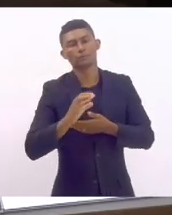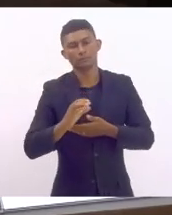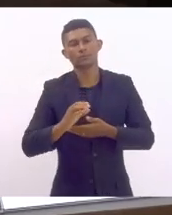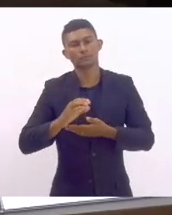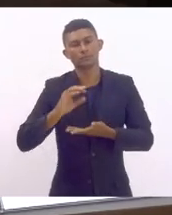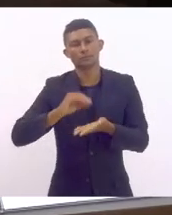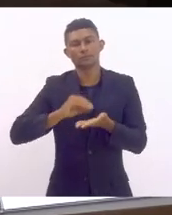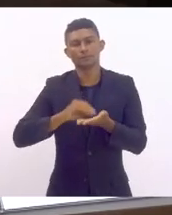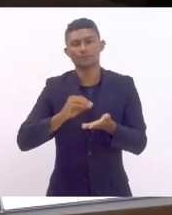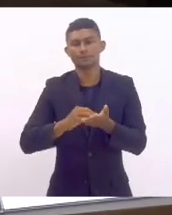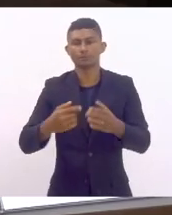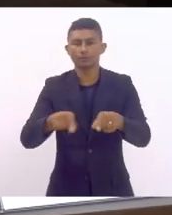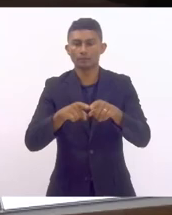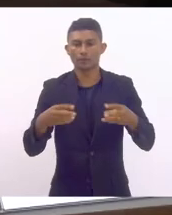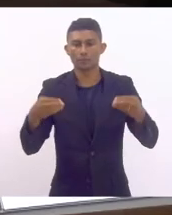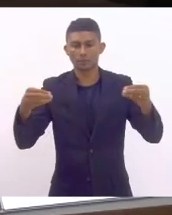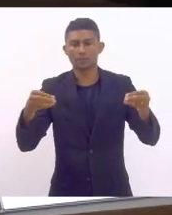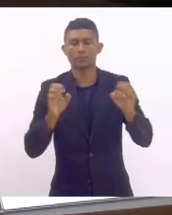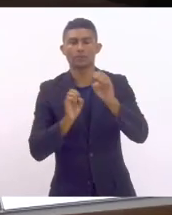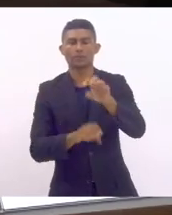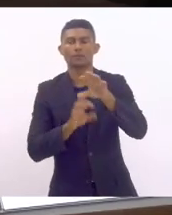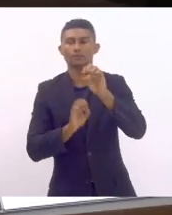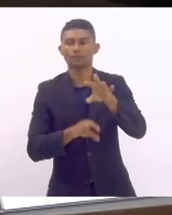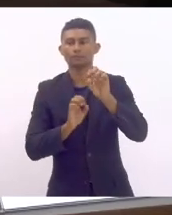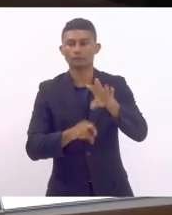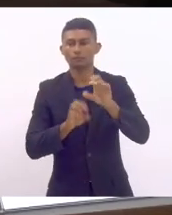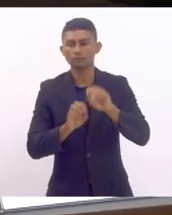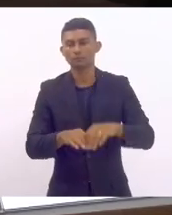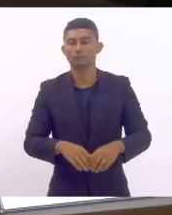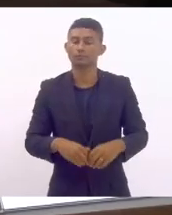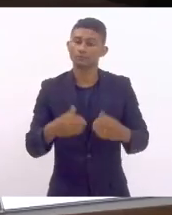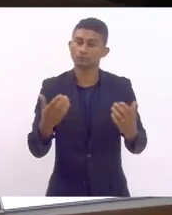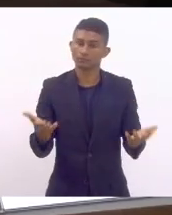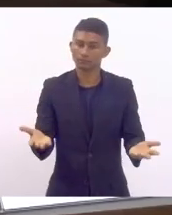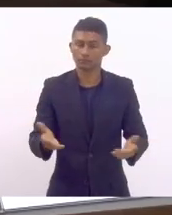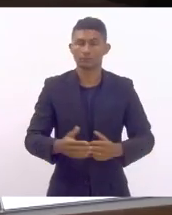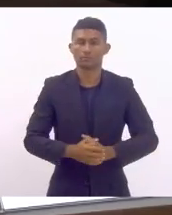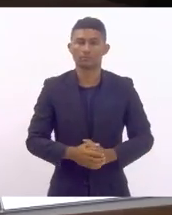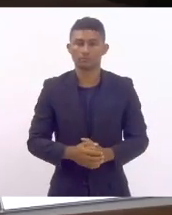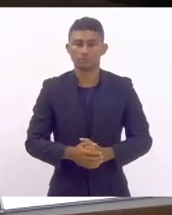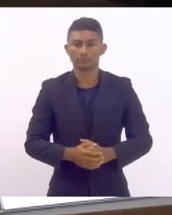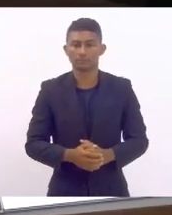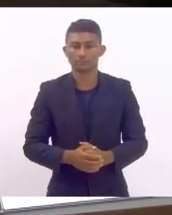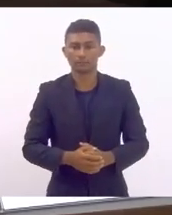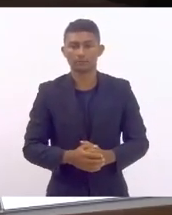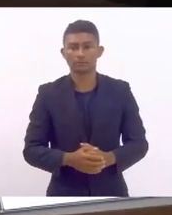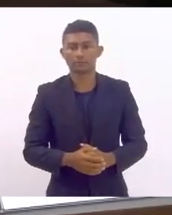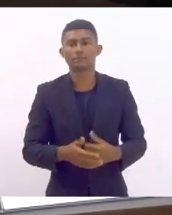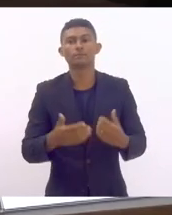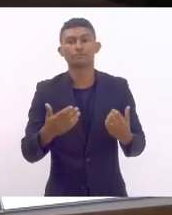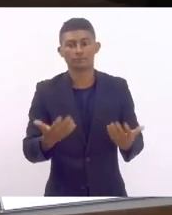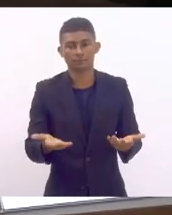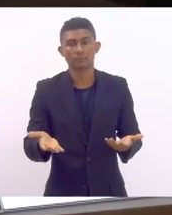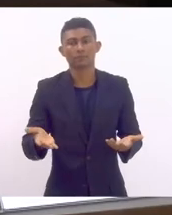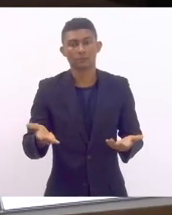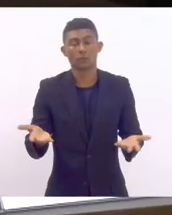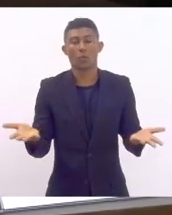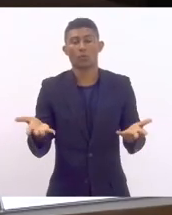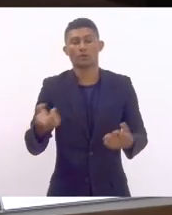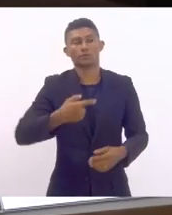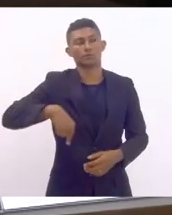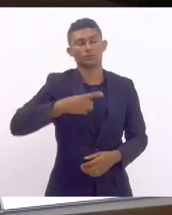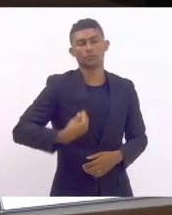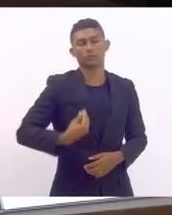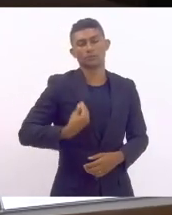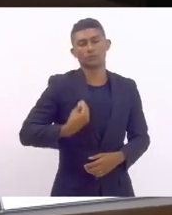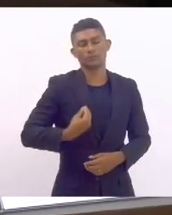no Ministério da Educação então eu gostaria de diferenciar sua situação que a gente vive hoje